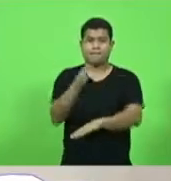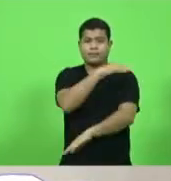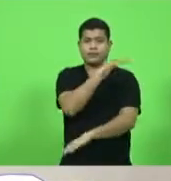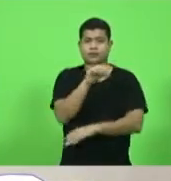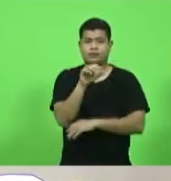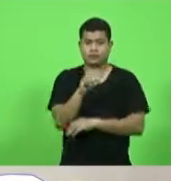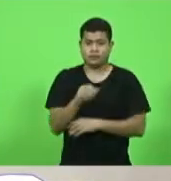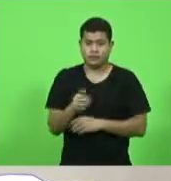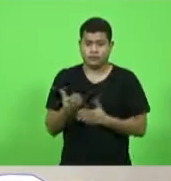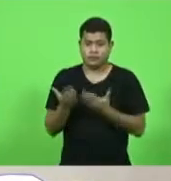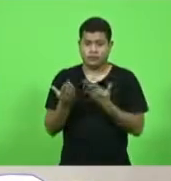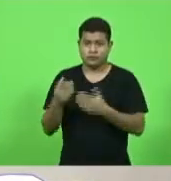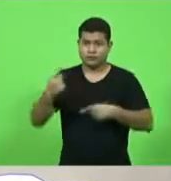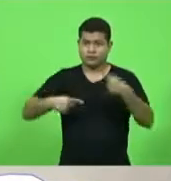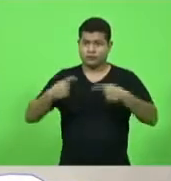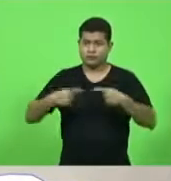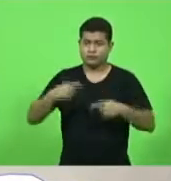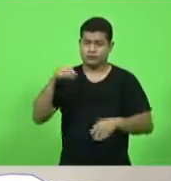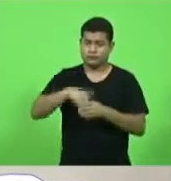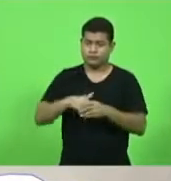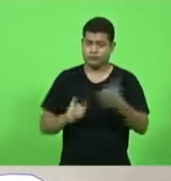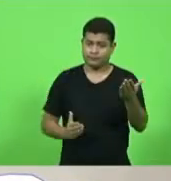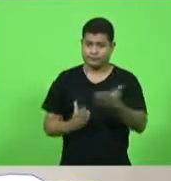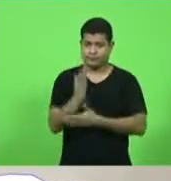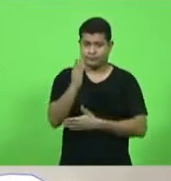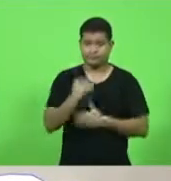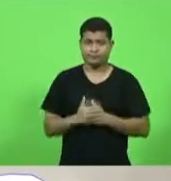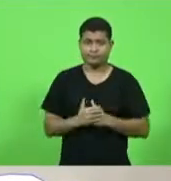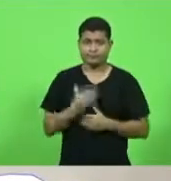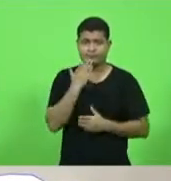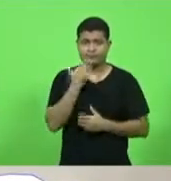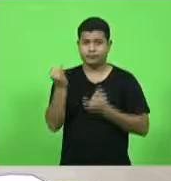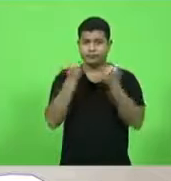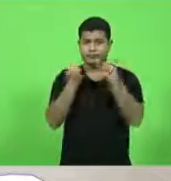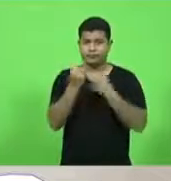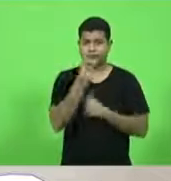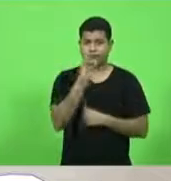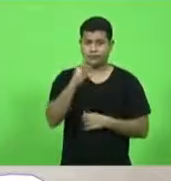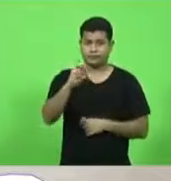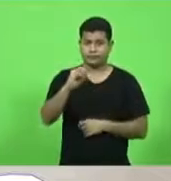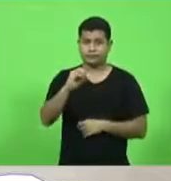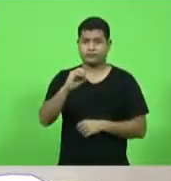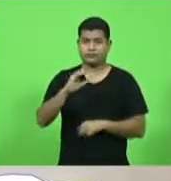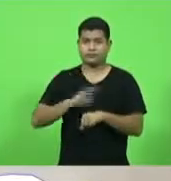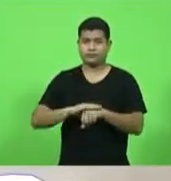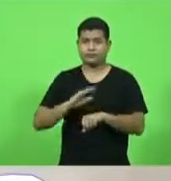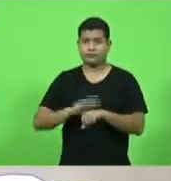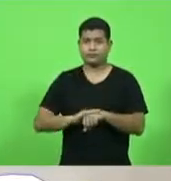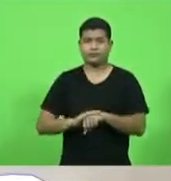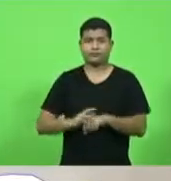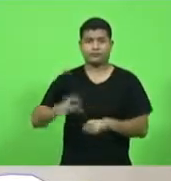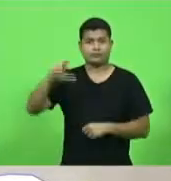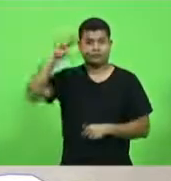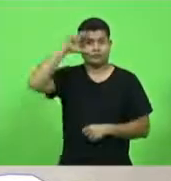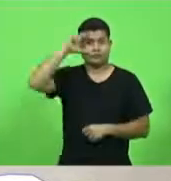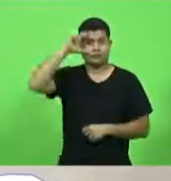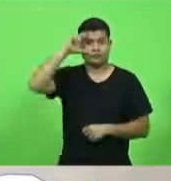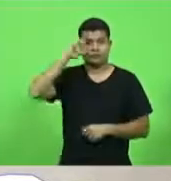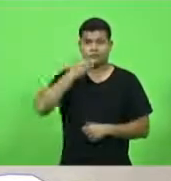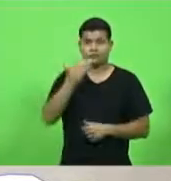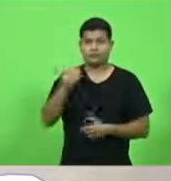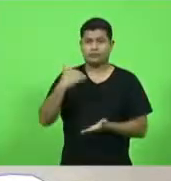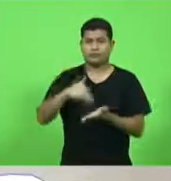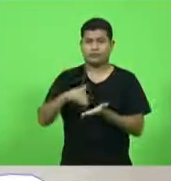Discussão, votação, aprovado. Pedido de informação número 30, deputado Ricardo Alba, solicitando